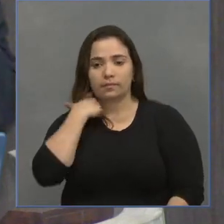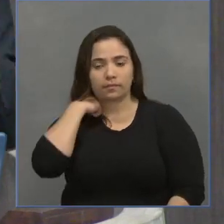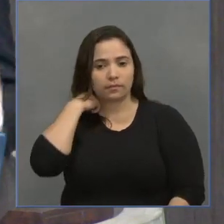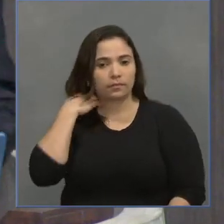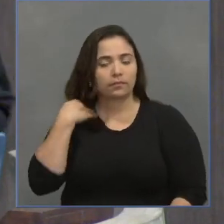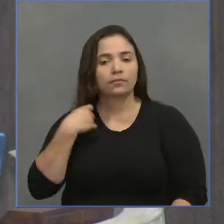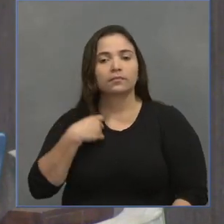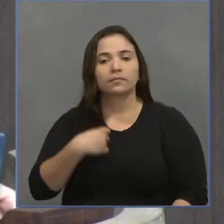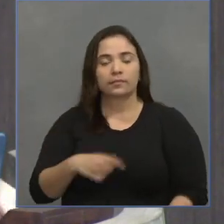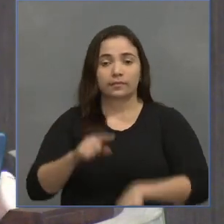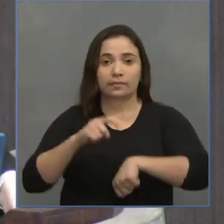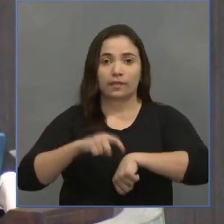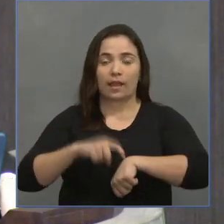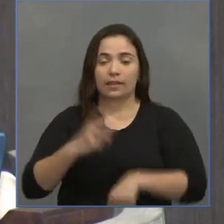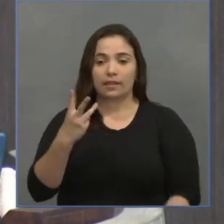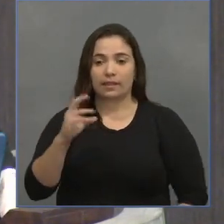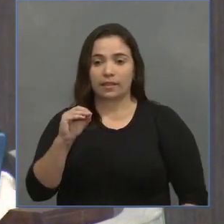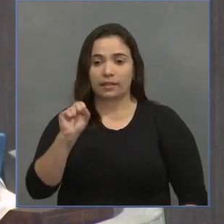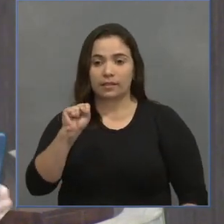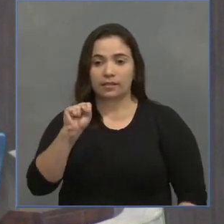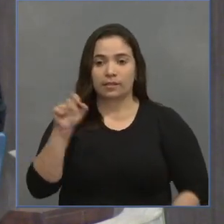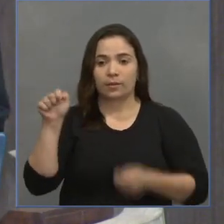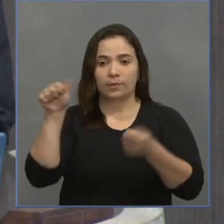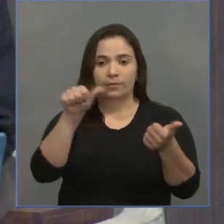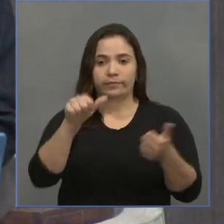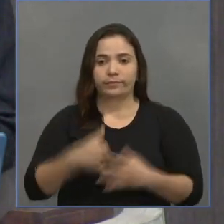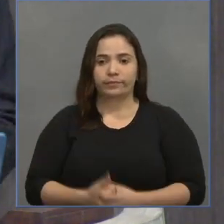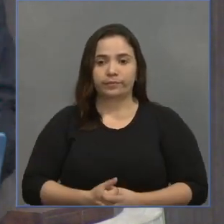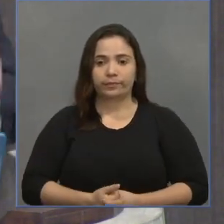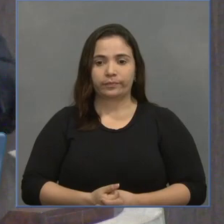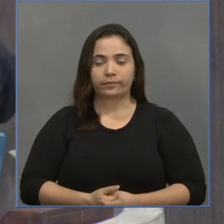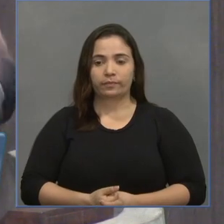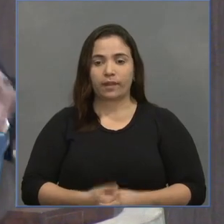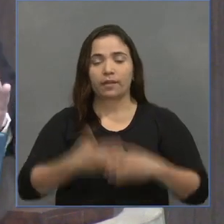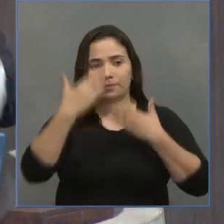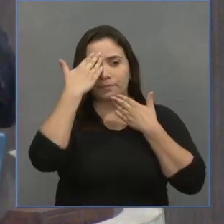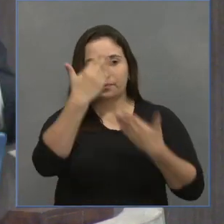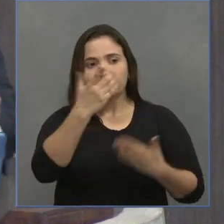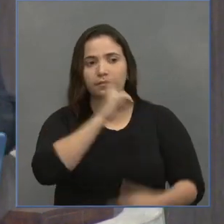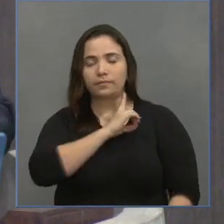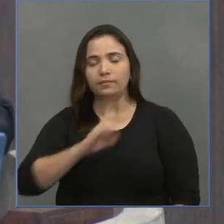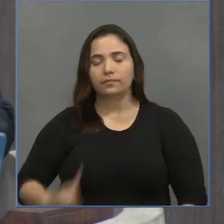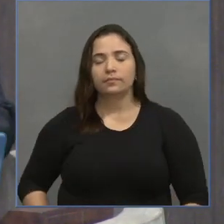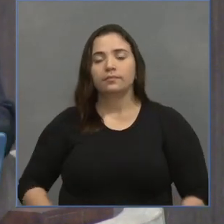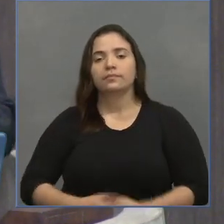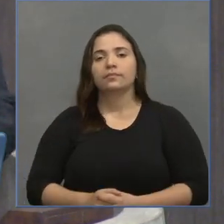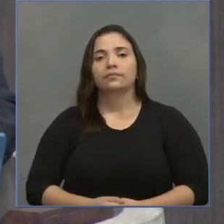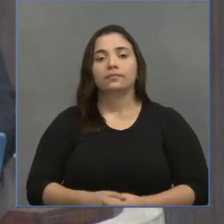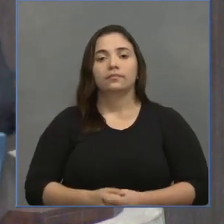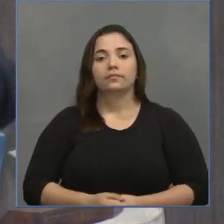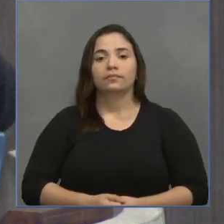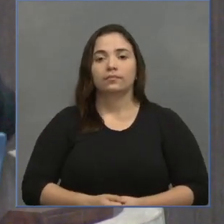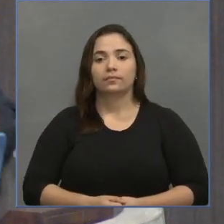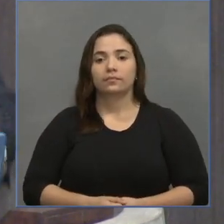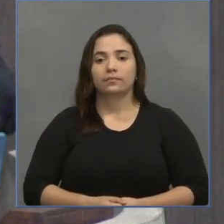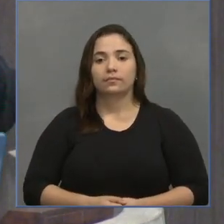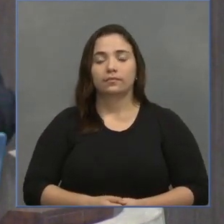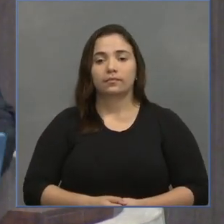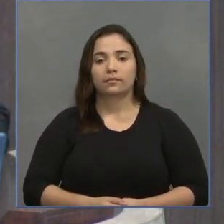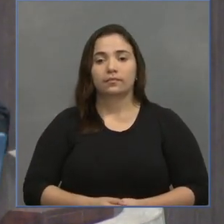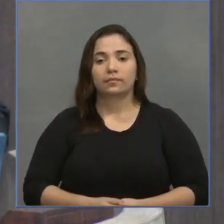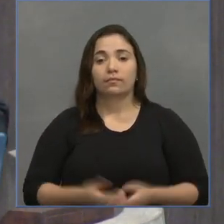30 segundos, deputado. Eu agradeço, deputado Joaquim, e coloco, nós estamos agora